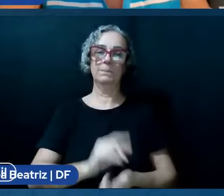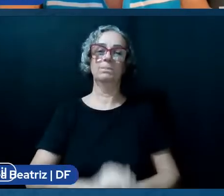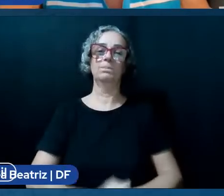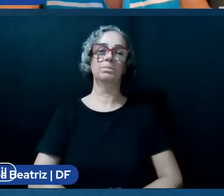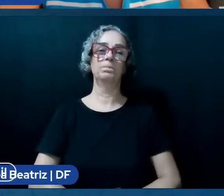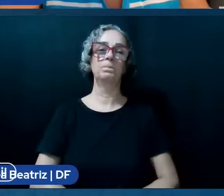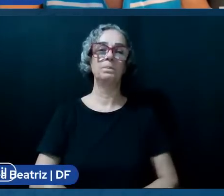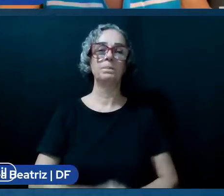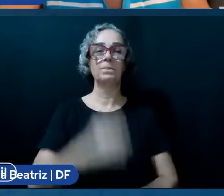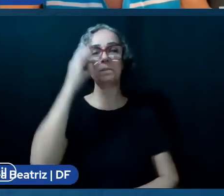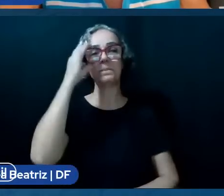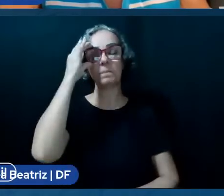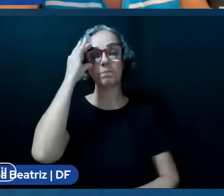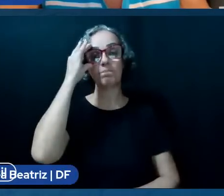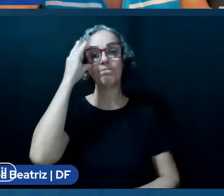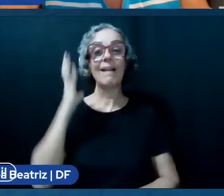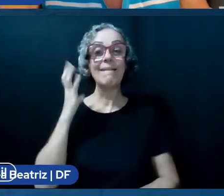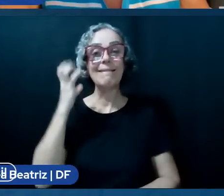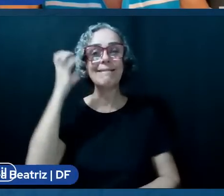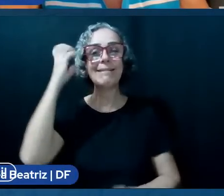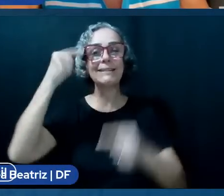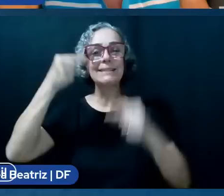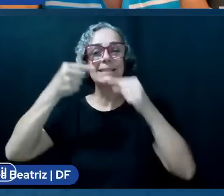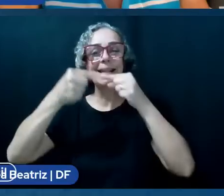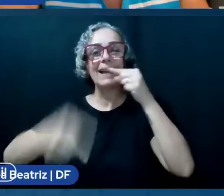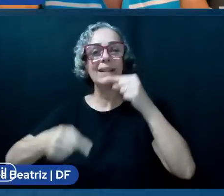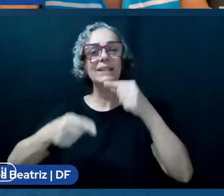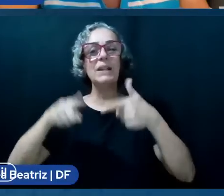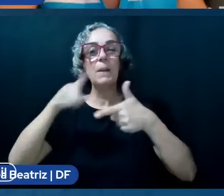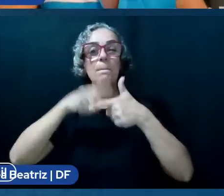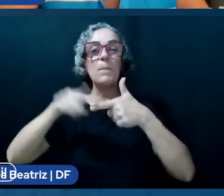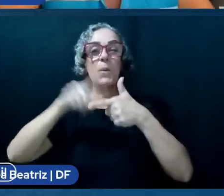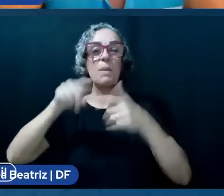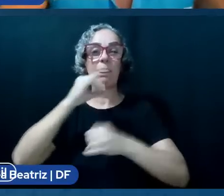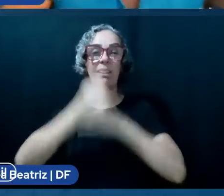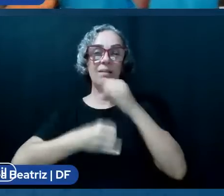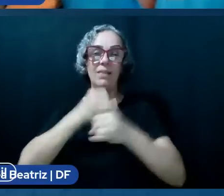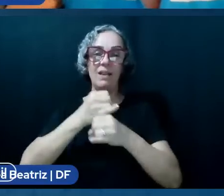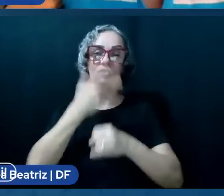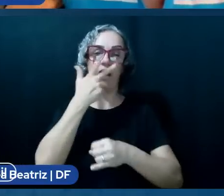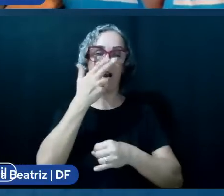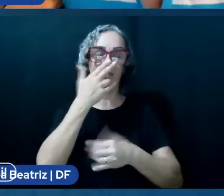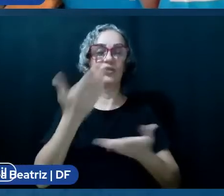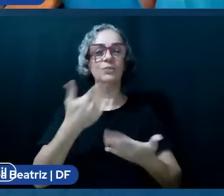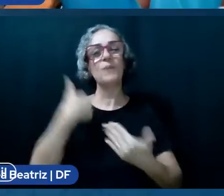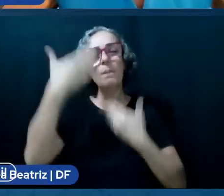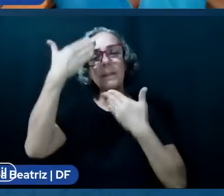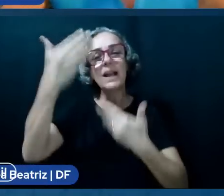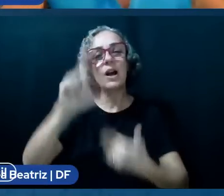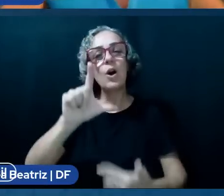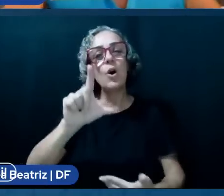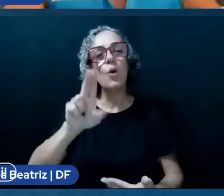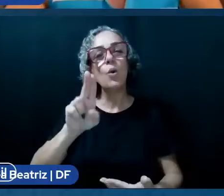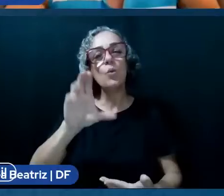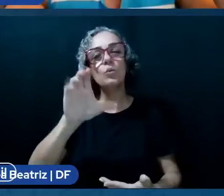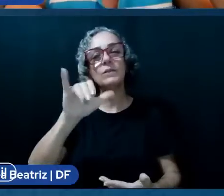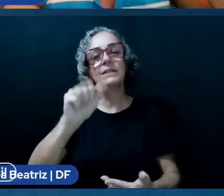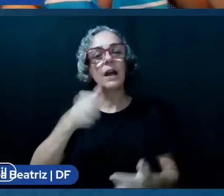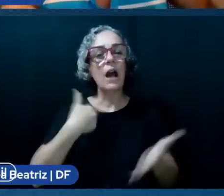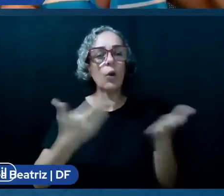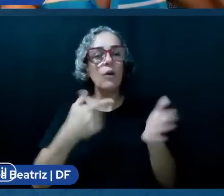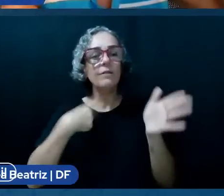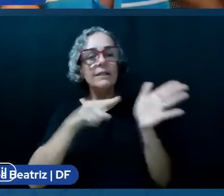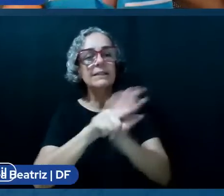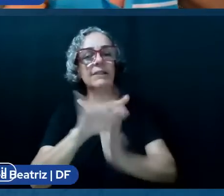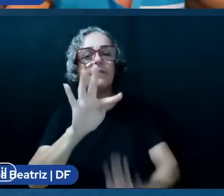Opa, a Cris caiu outra vez. A Cris está com problema de conexão. Obrigado, Lúcia. Vamos aqui, Flávio, te fazer uma pergunta